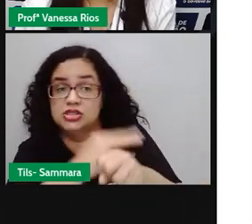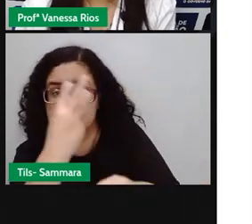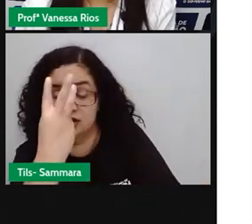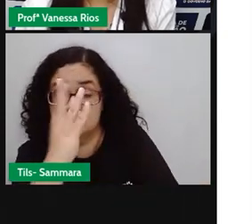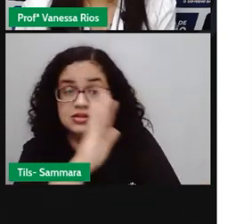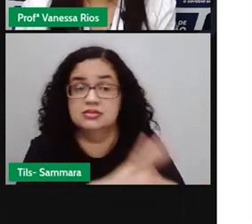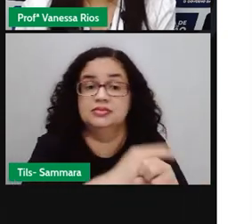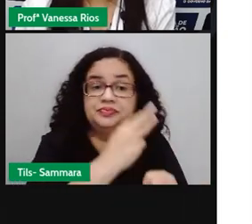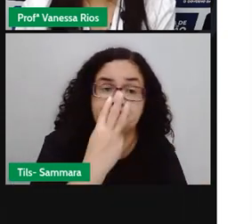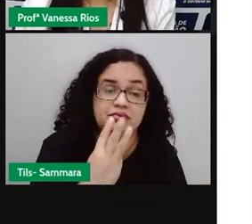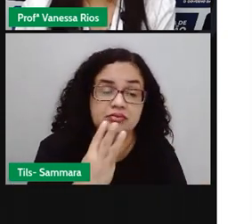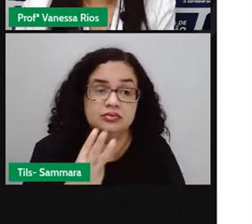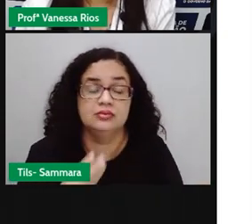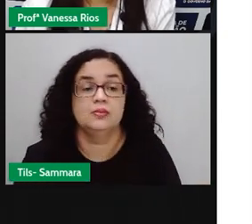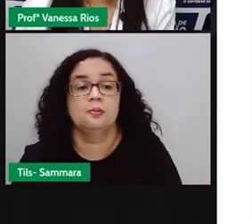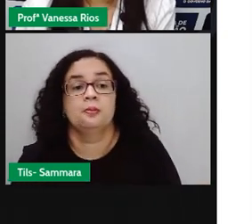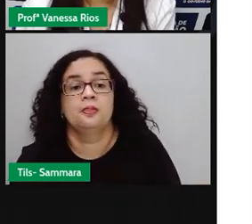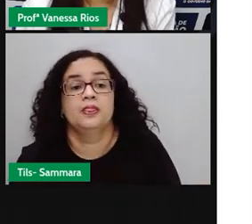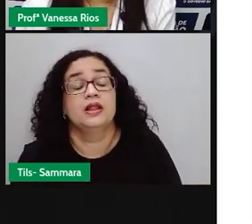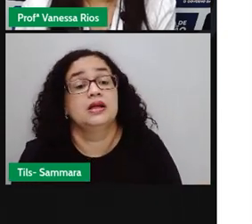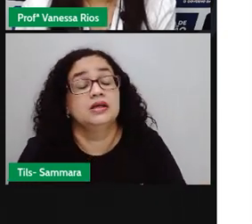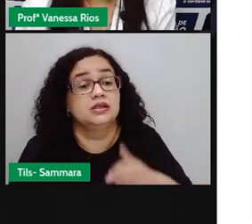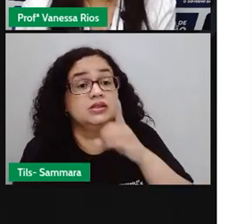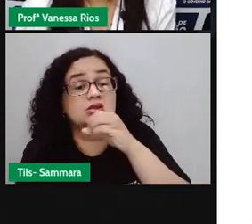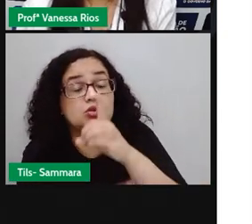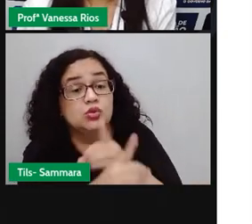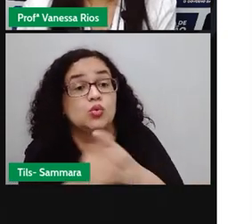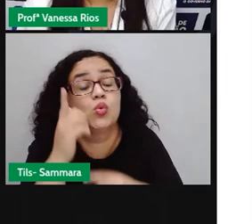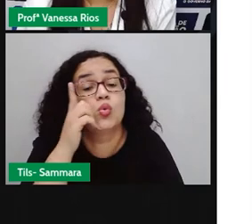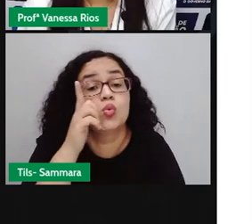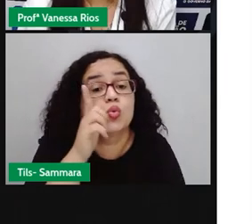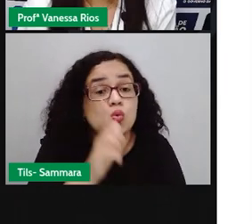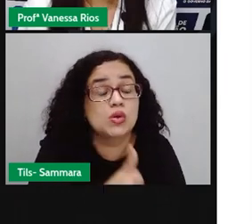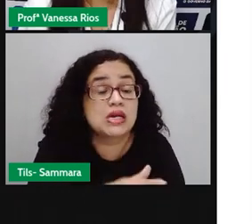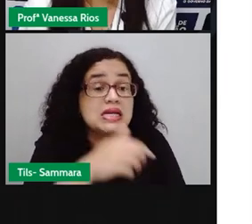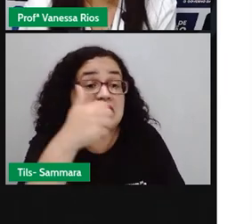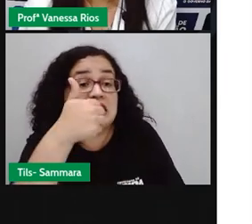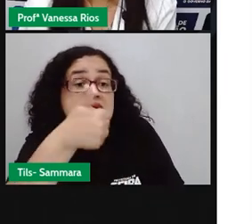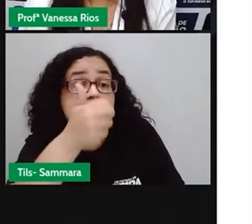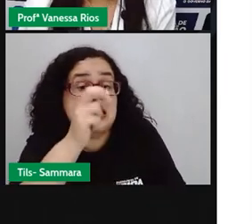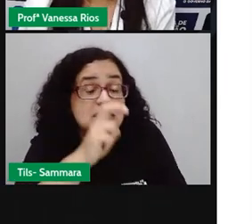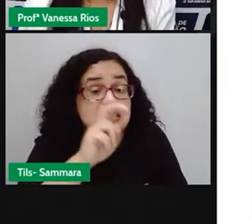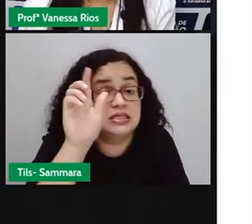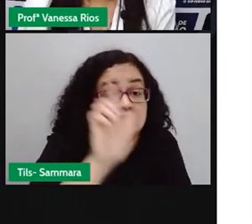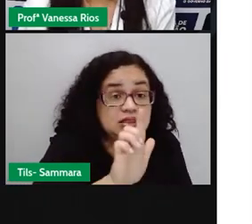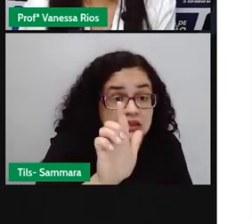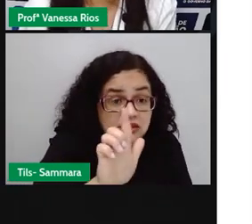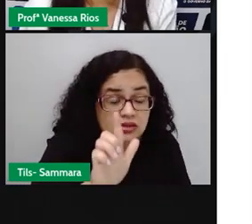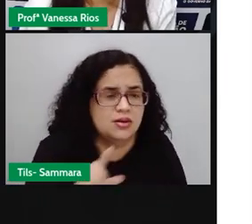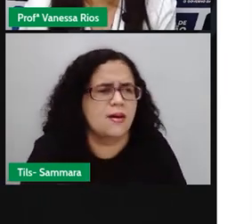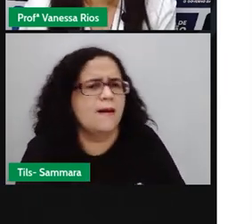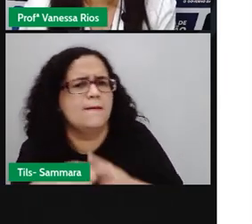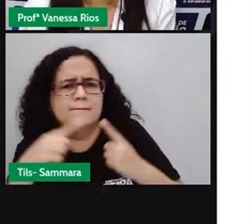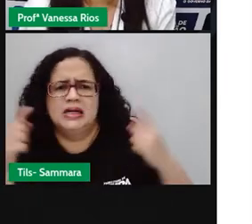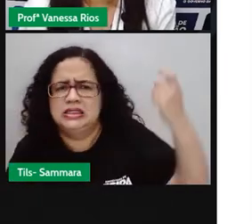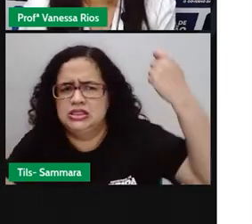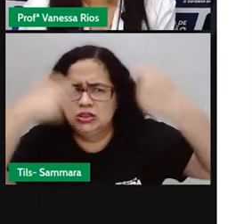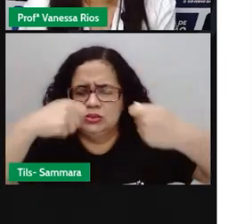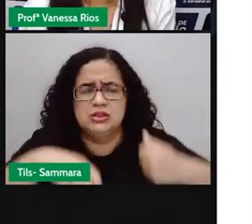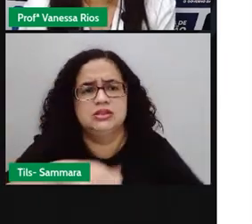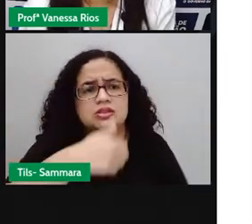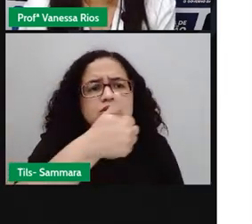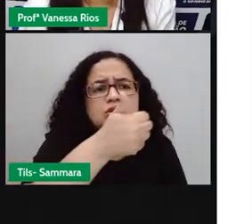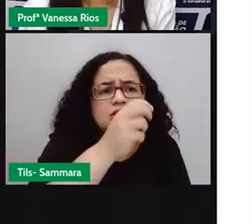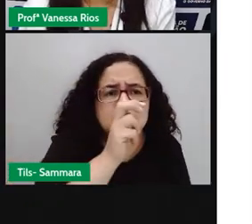3 mais 3 mais 3, eu vou conseguir colocar aí 15 litros, mas eu não preciso de 15,